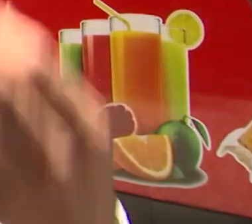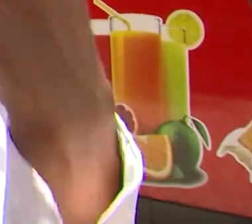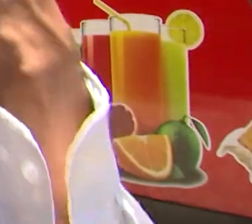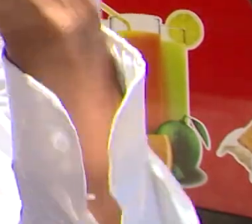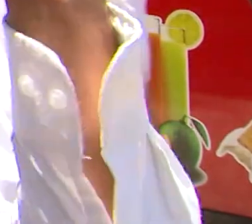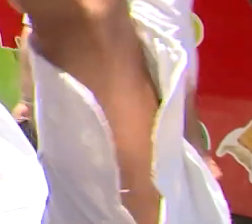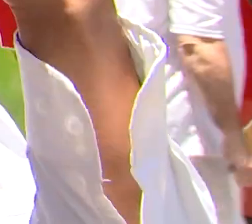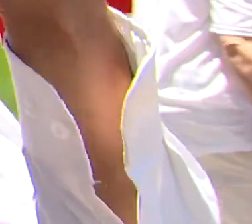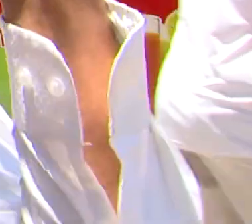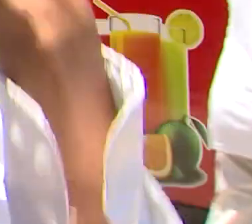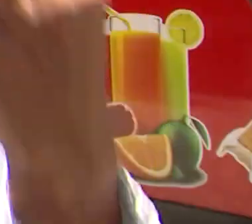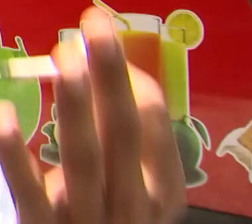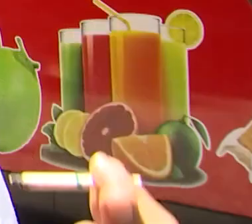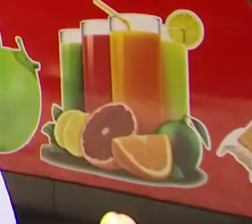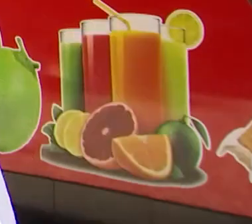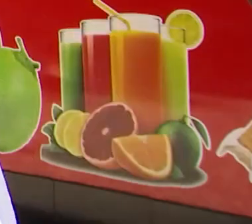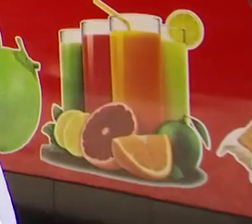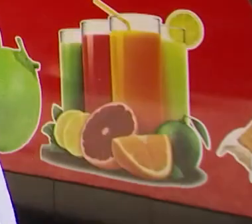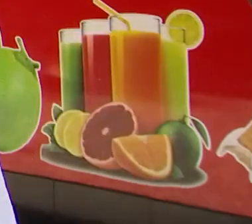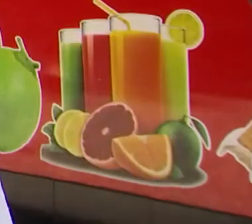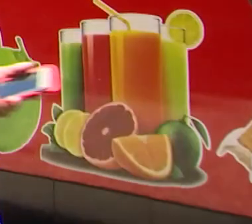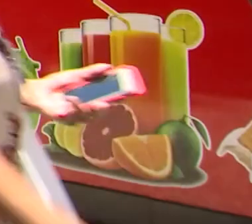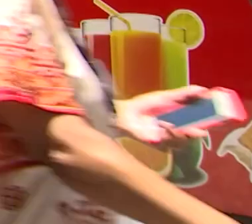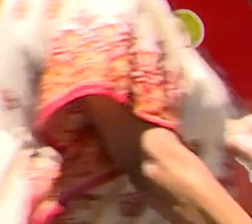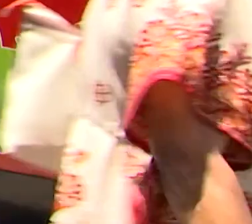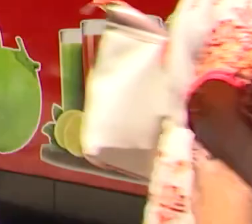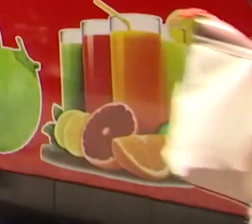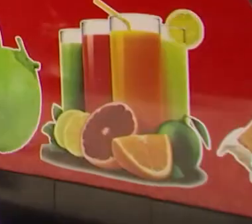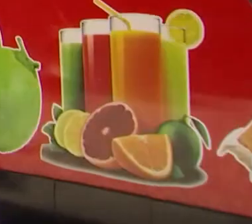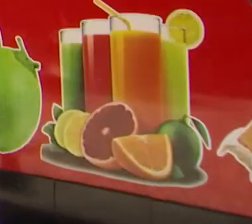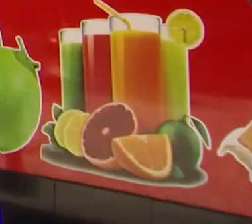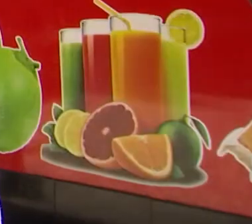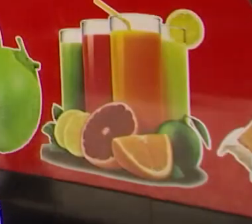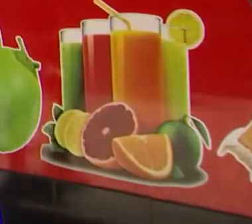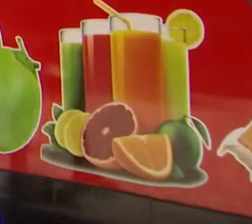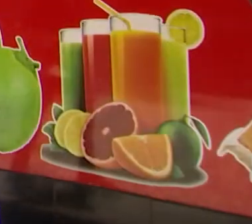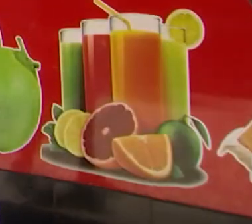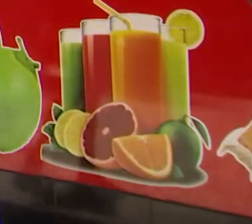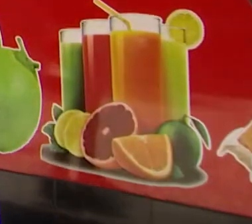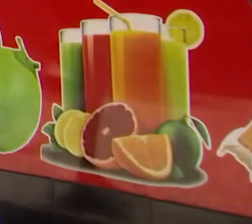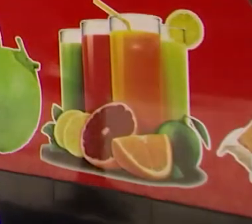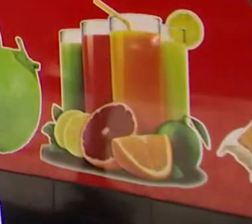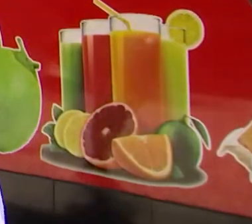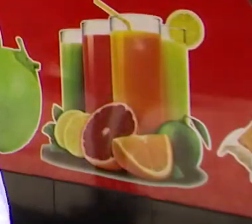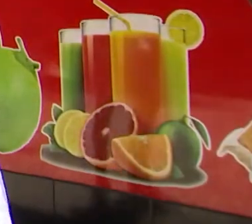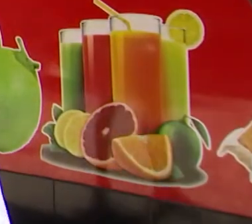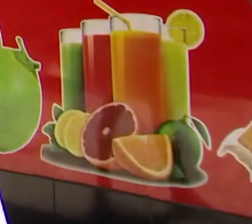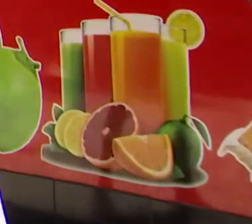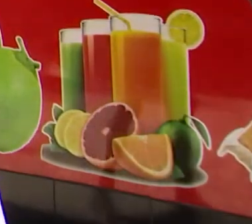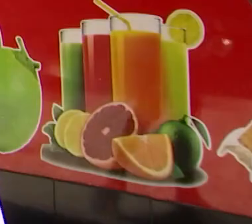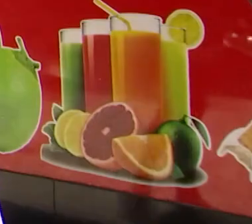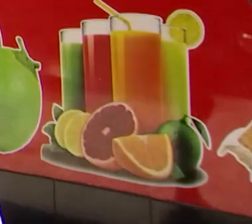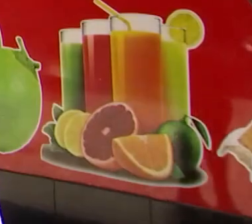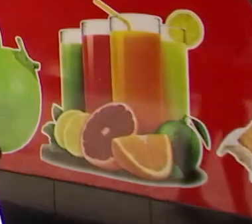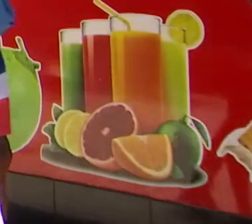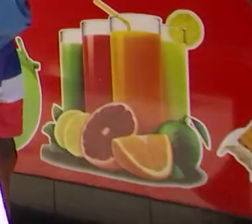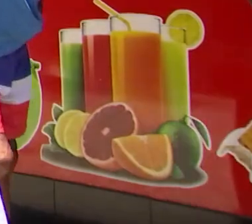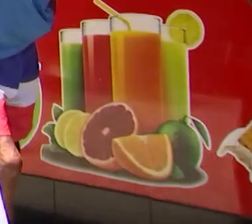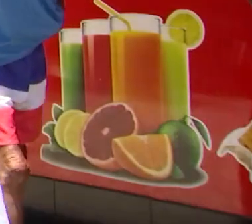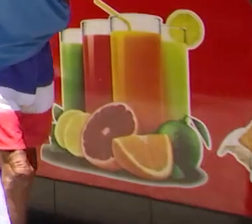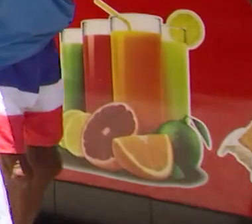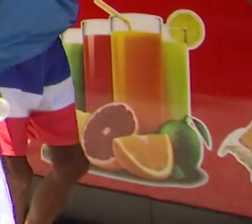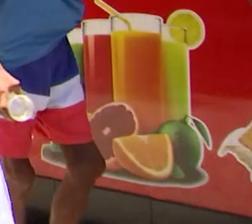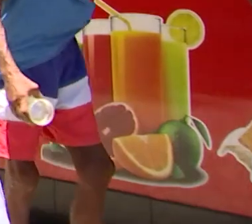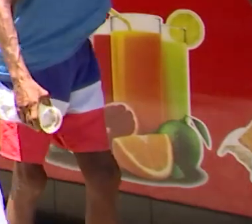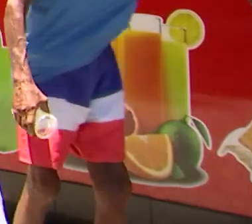em 89, muito antes de eu nascer. Só que isso me tocava tanto, a música dele, e outras músicas iguais também,